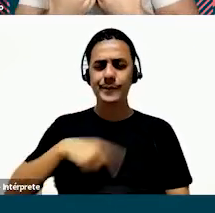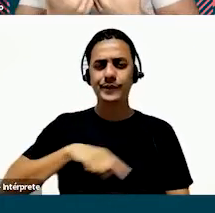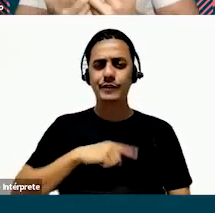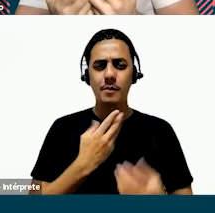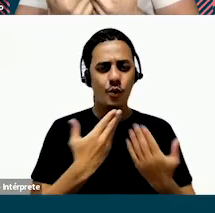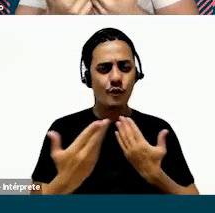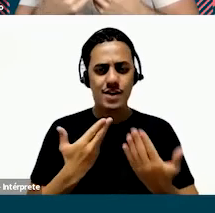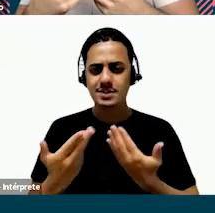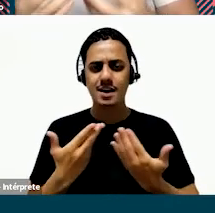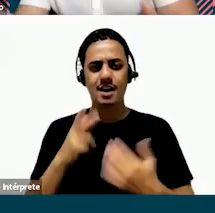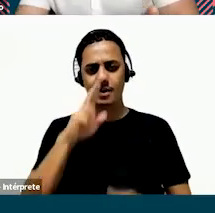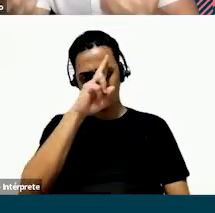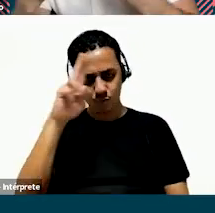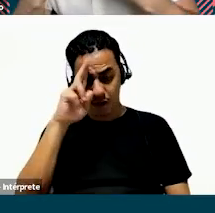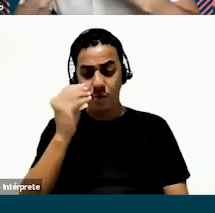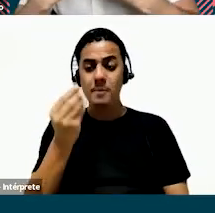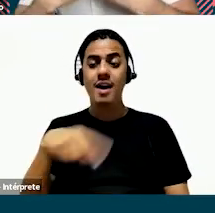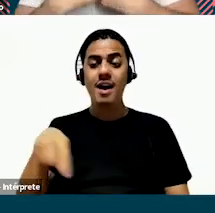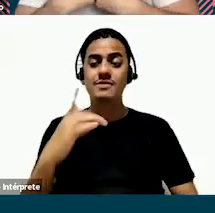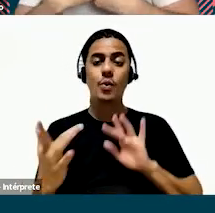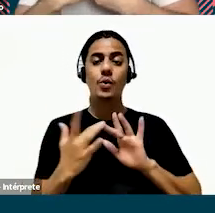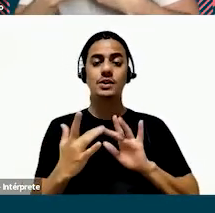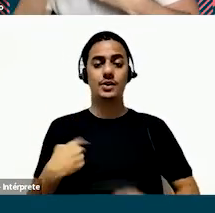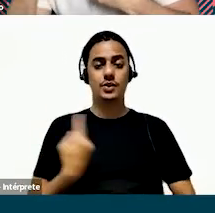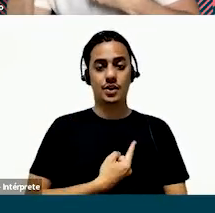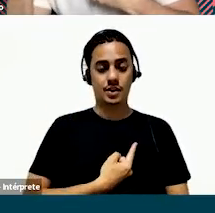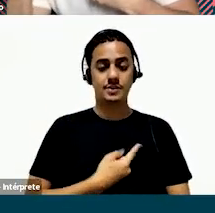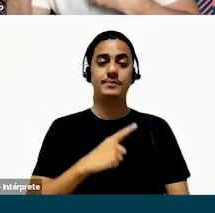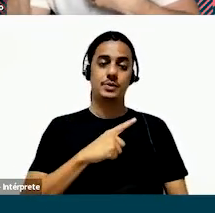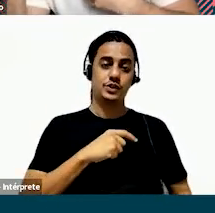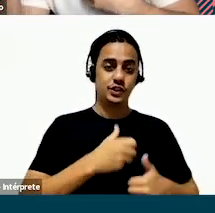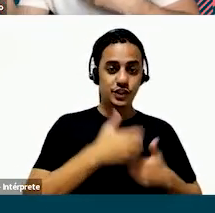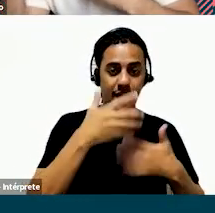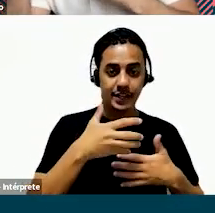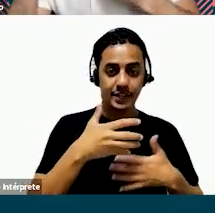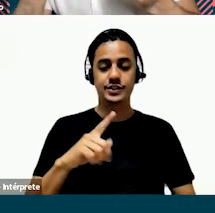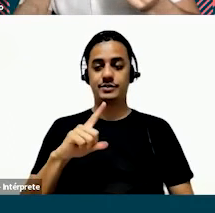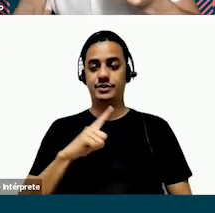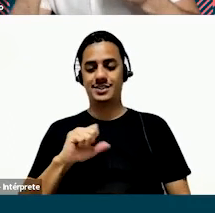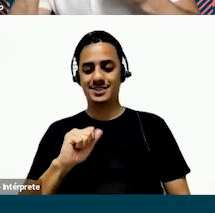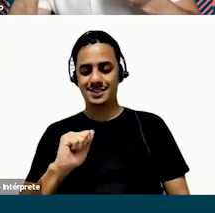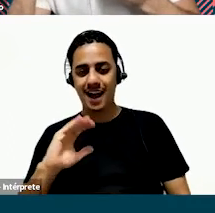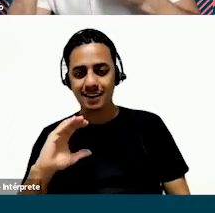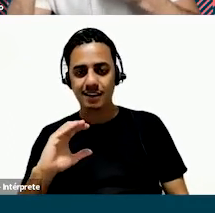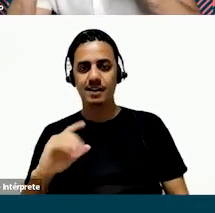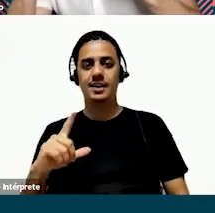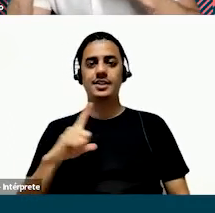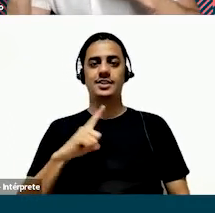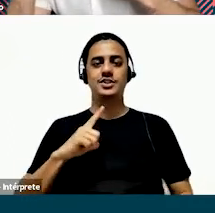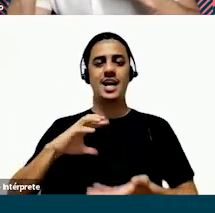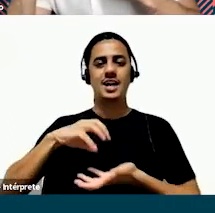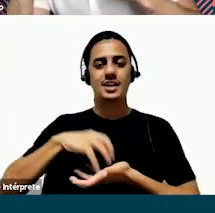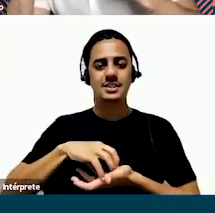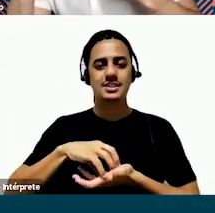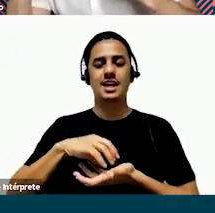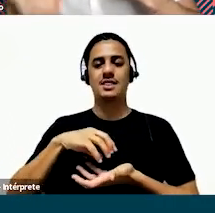gente vai conversar com essas pessoas, como essas pessoas vão entrar em contato com a gente. Então, tinha o chat, tinha o SAC,